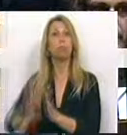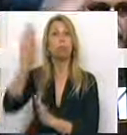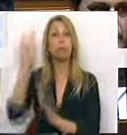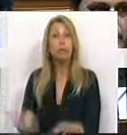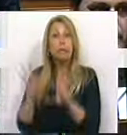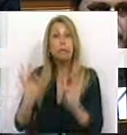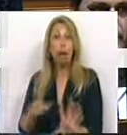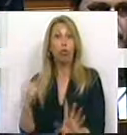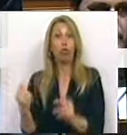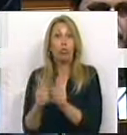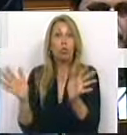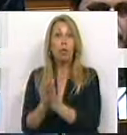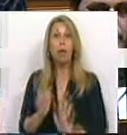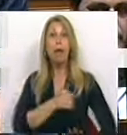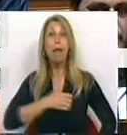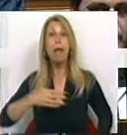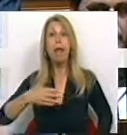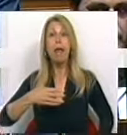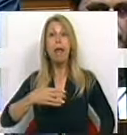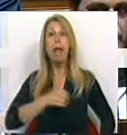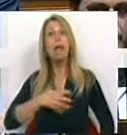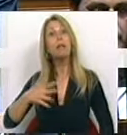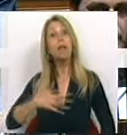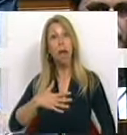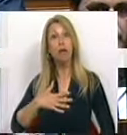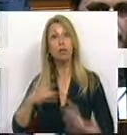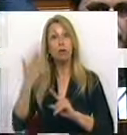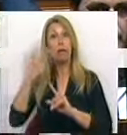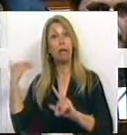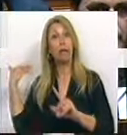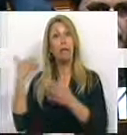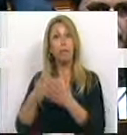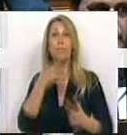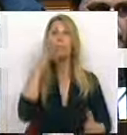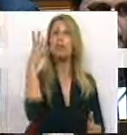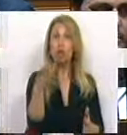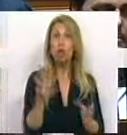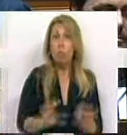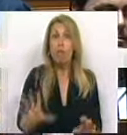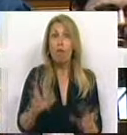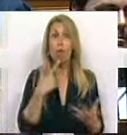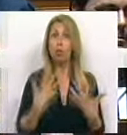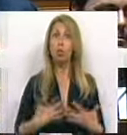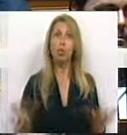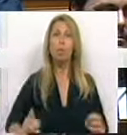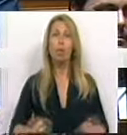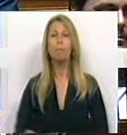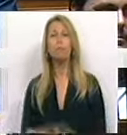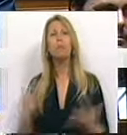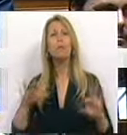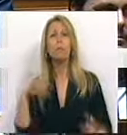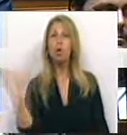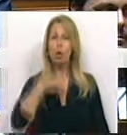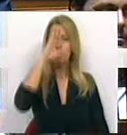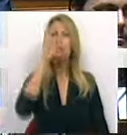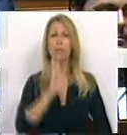que todas estas entidades têm por estes dias dito de uma forma muito inequívoca. Mas nós sabemos, Sr.